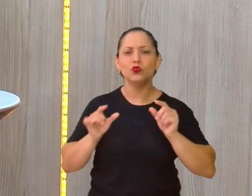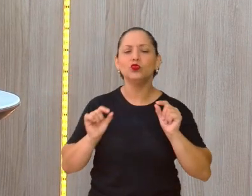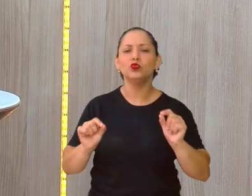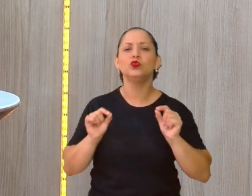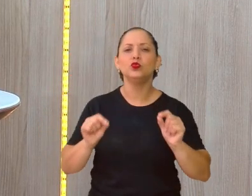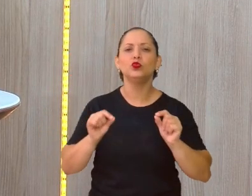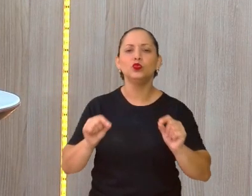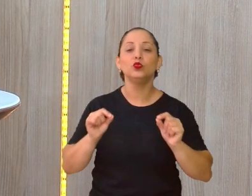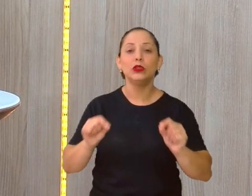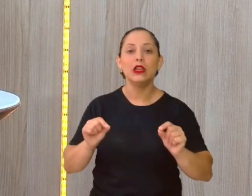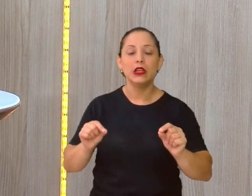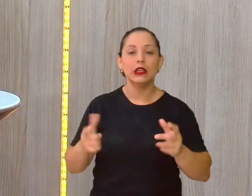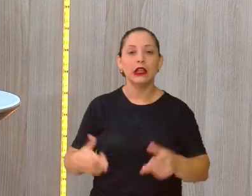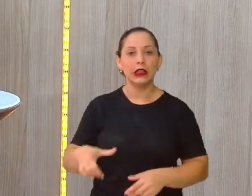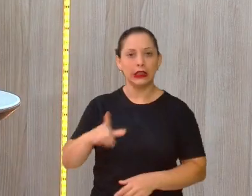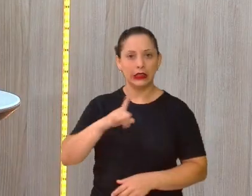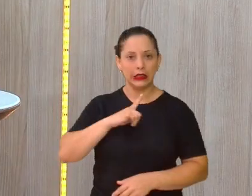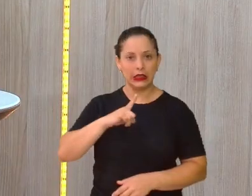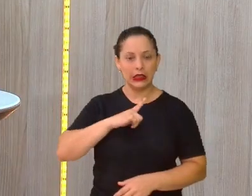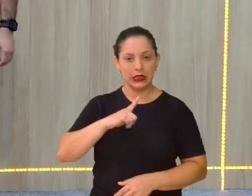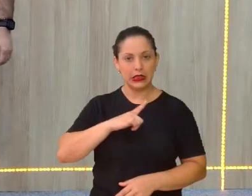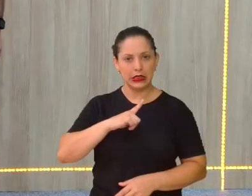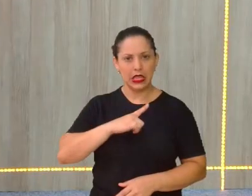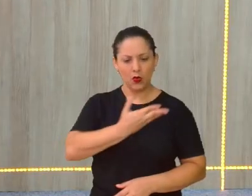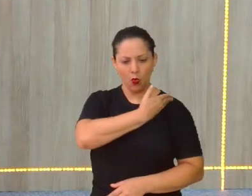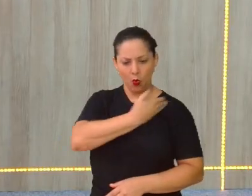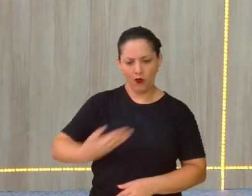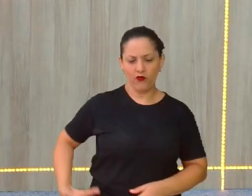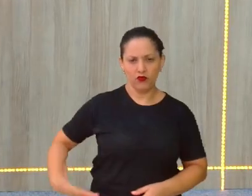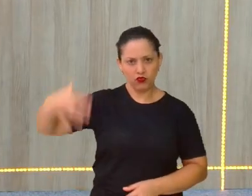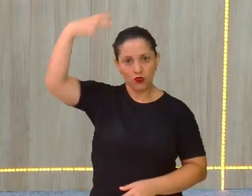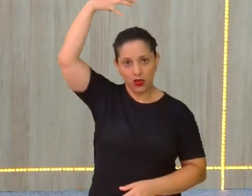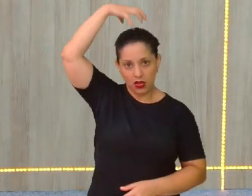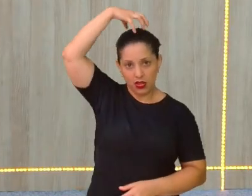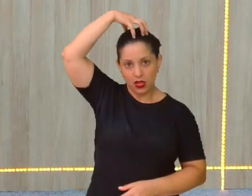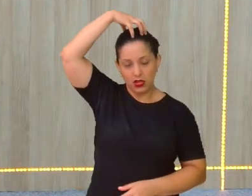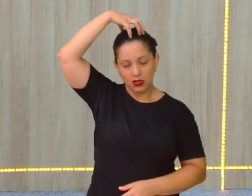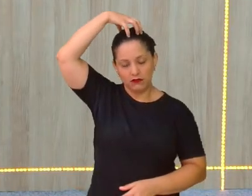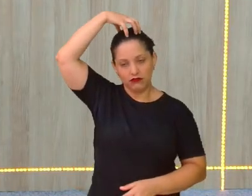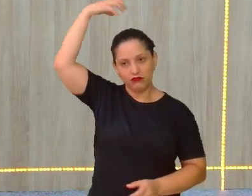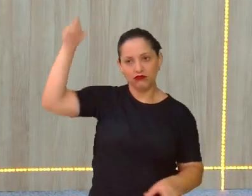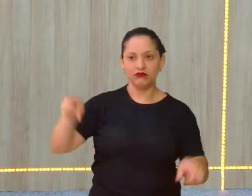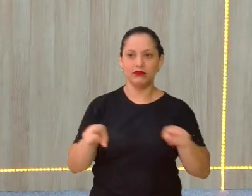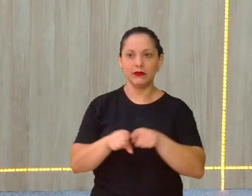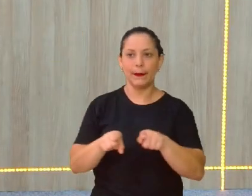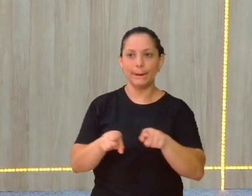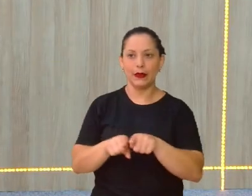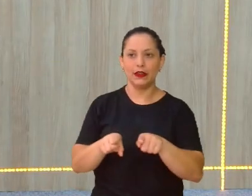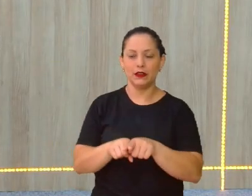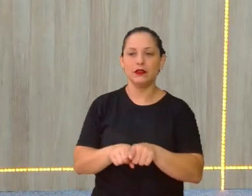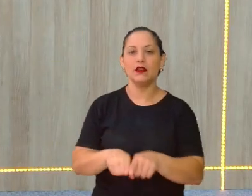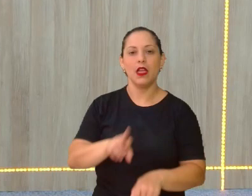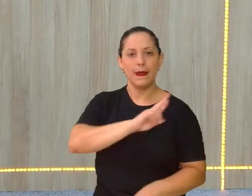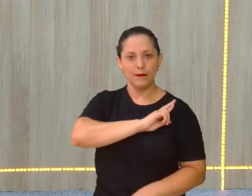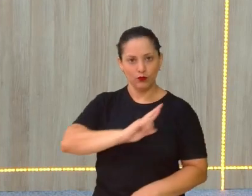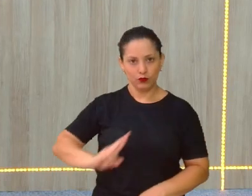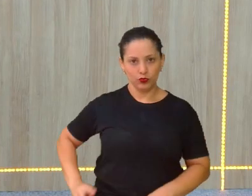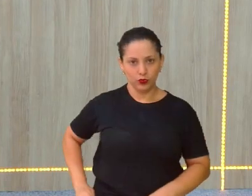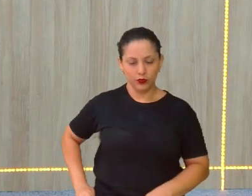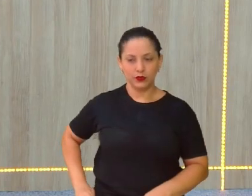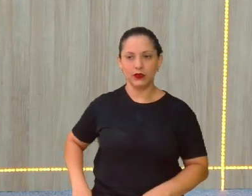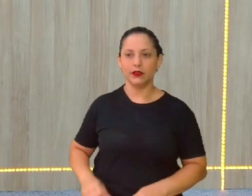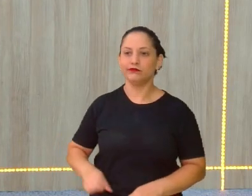a gente tem no gráfico aqui para facilitar mais o entendimento, monarquia, e essa imagem aqui é muito interessante, a